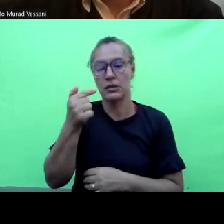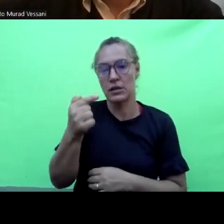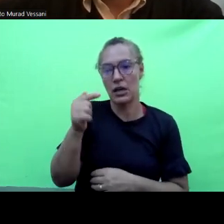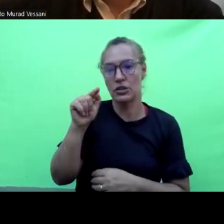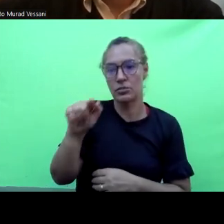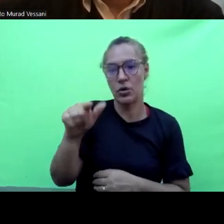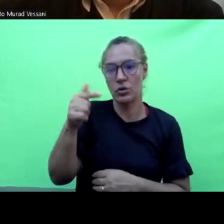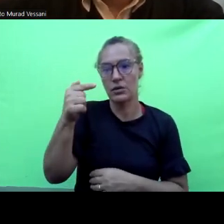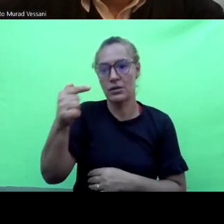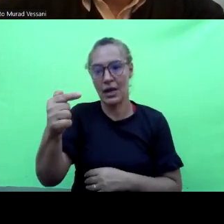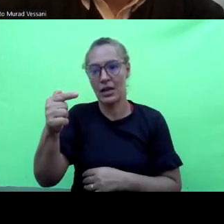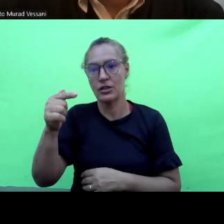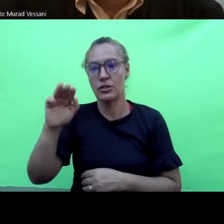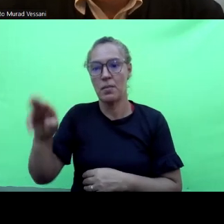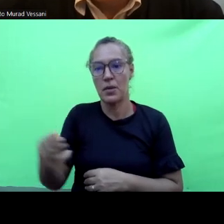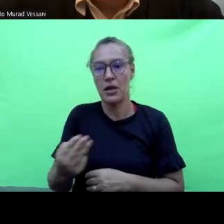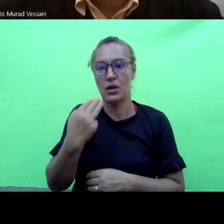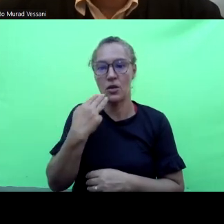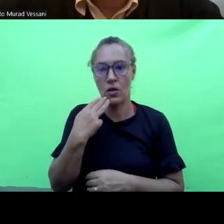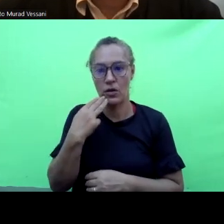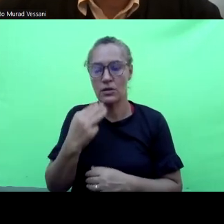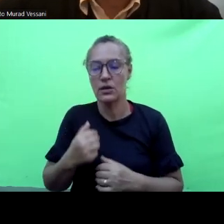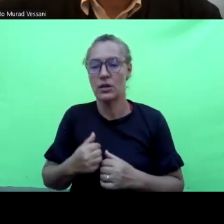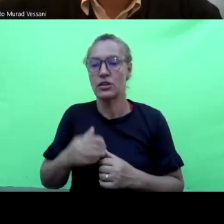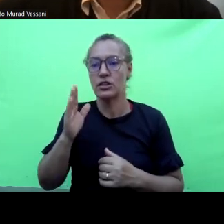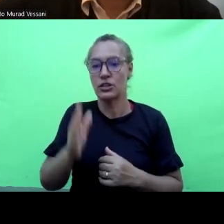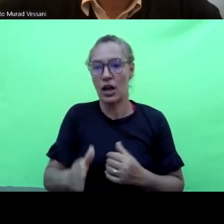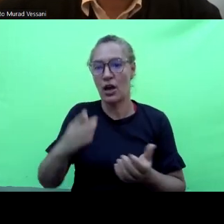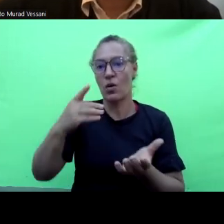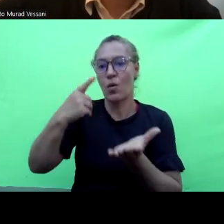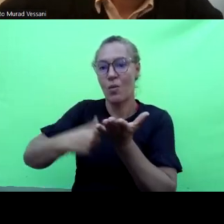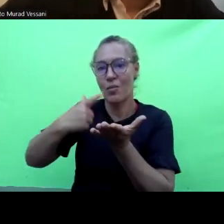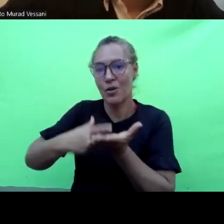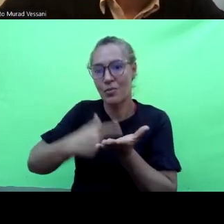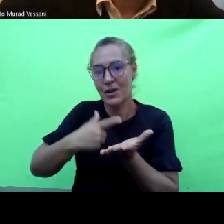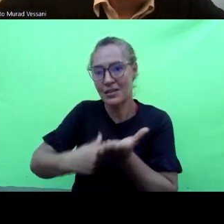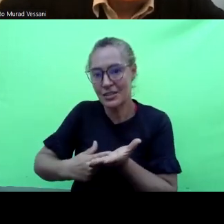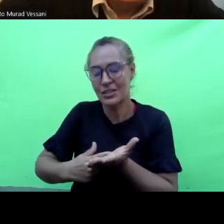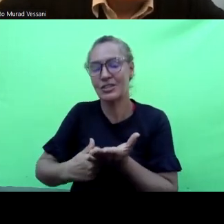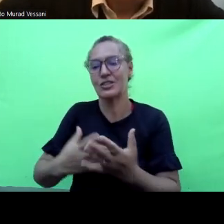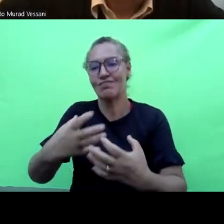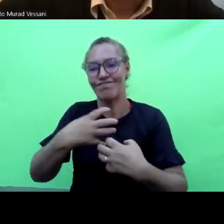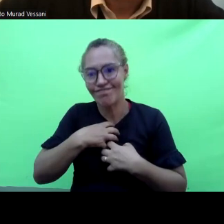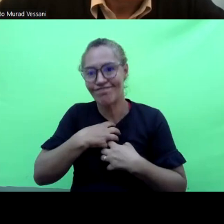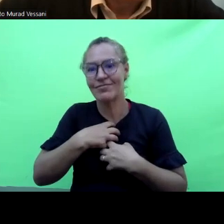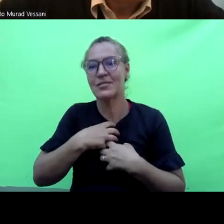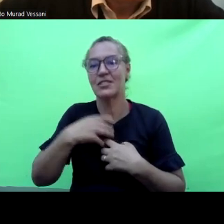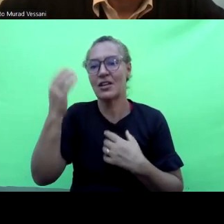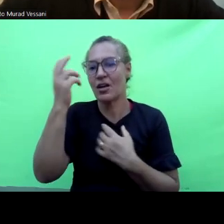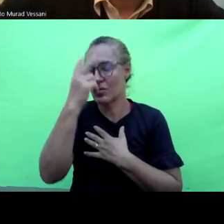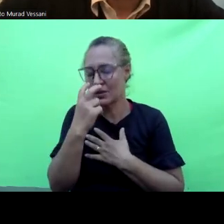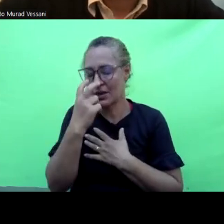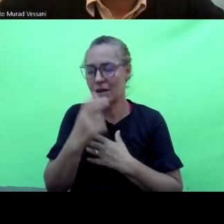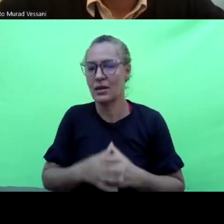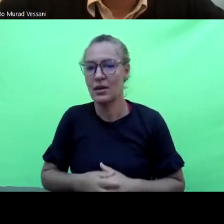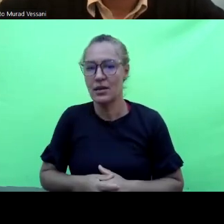em 2020, já com comprometimento pelo menos moderado da visão de longe ou cegueira.